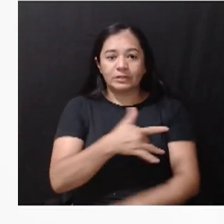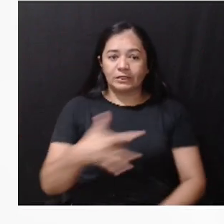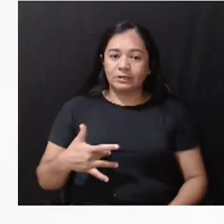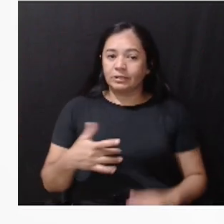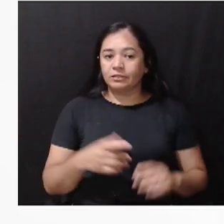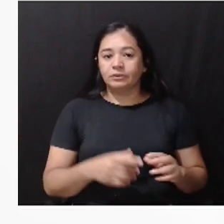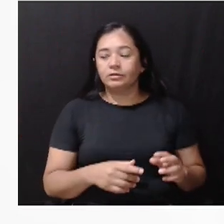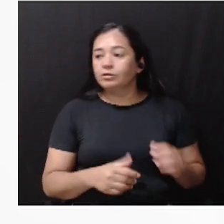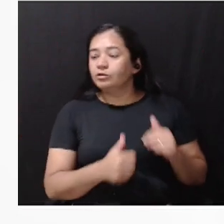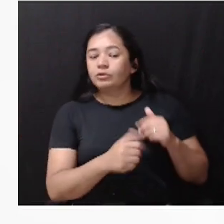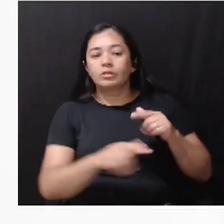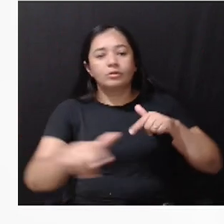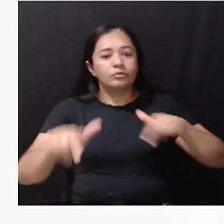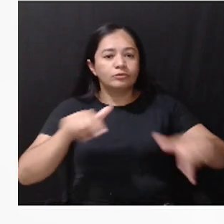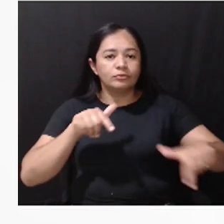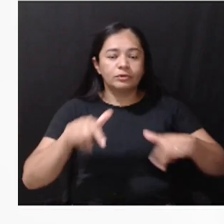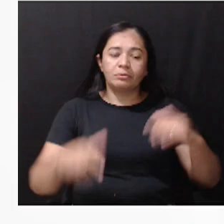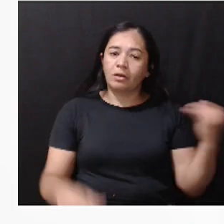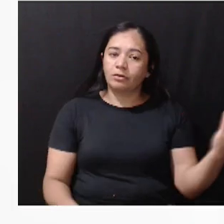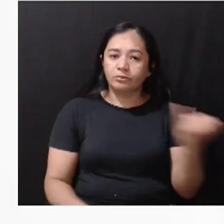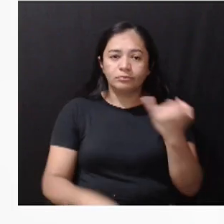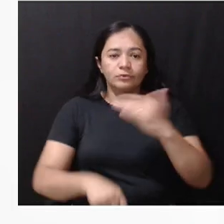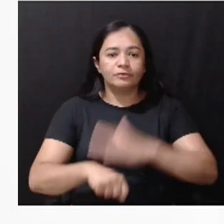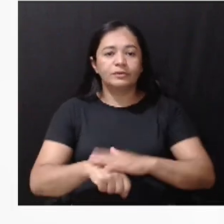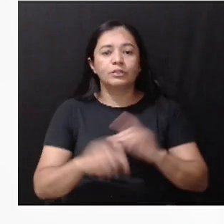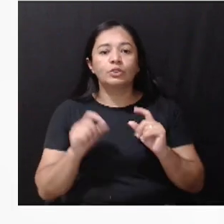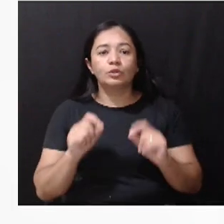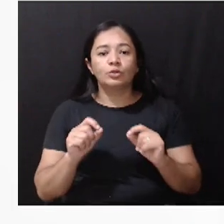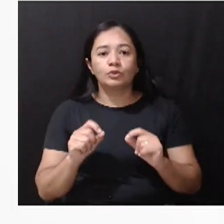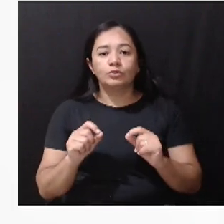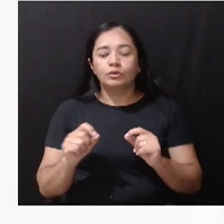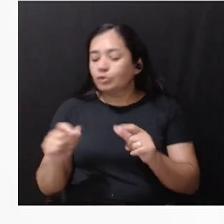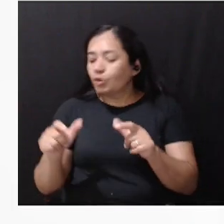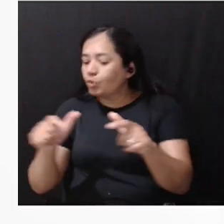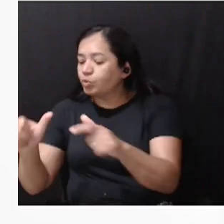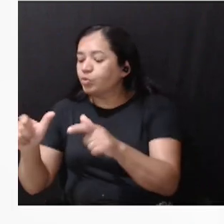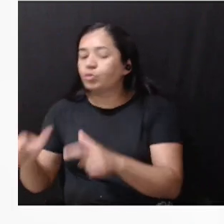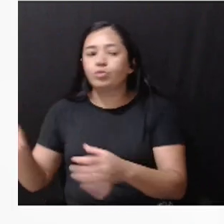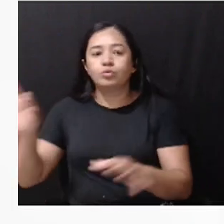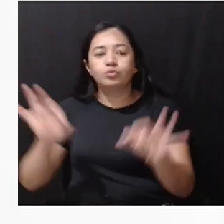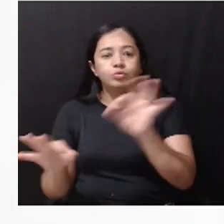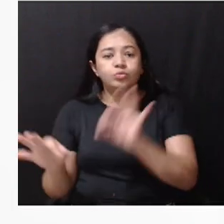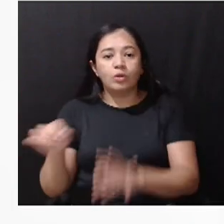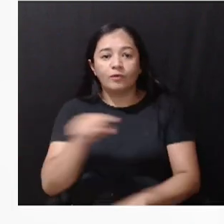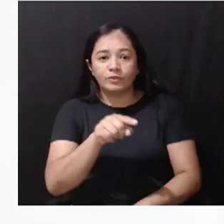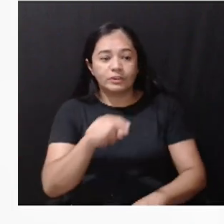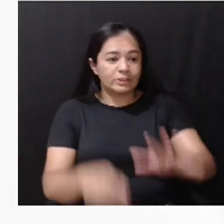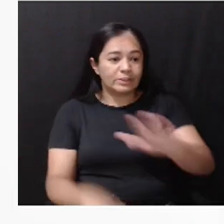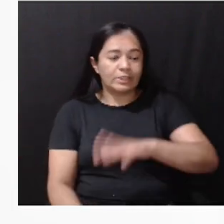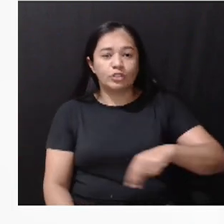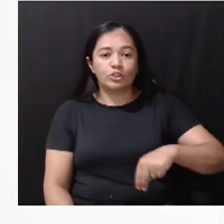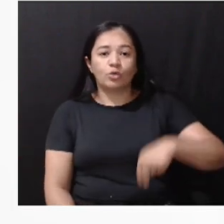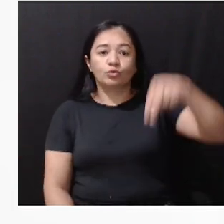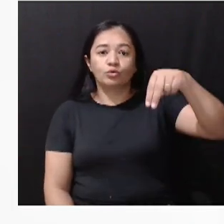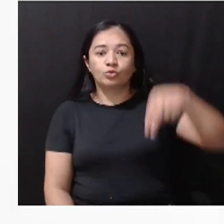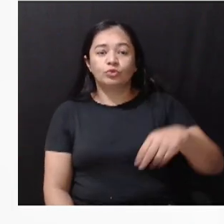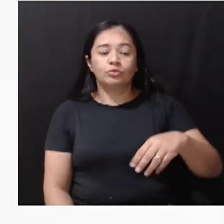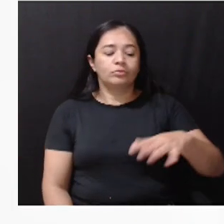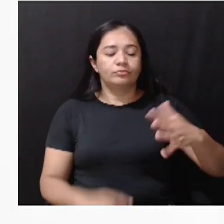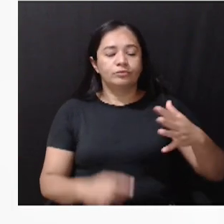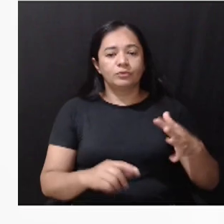um trabalho muito importante, eliminando os criadouros. Você da região noroeste, Parque Floresta,